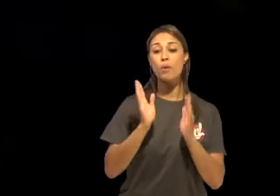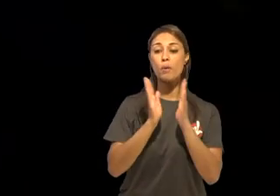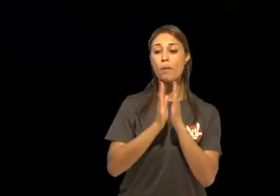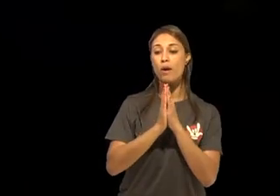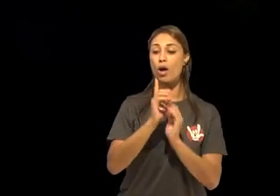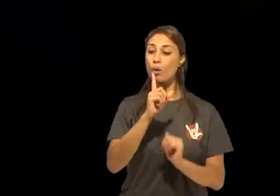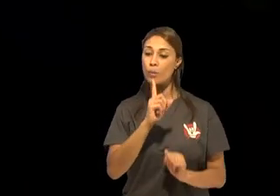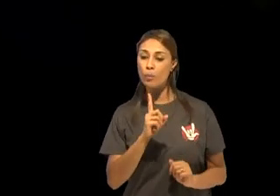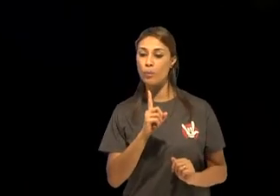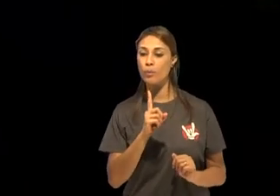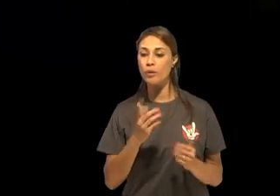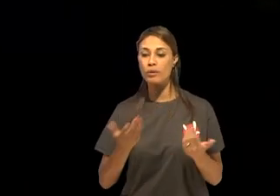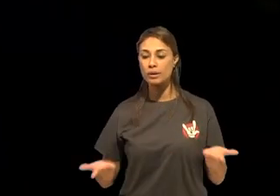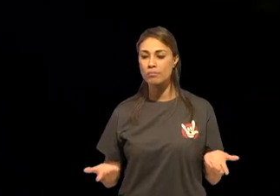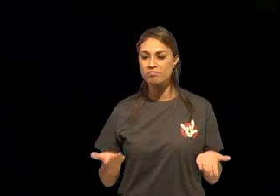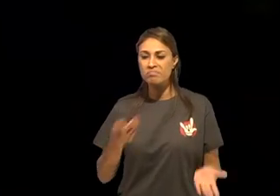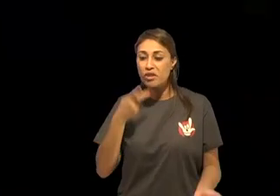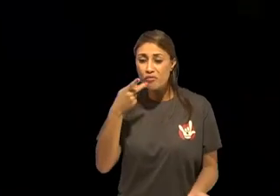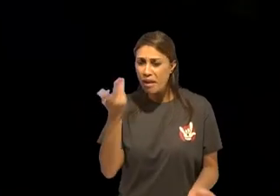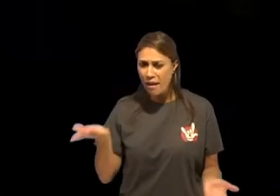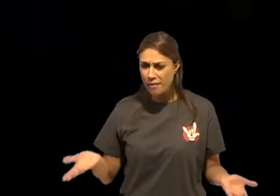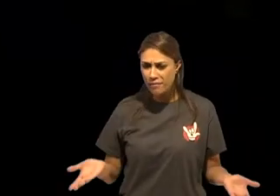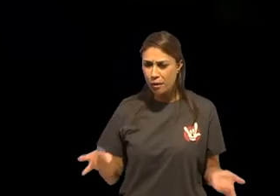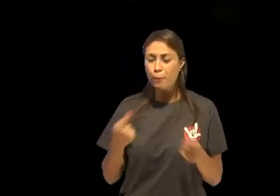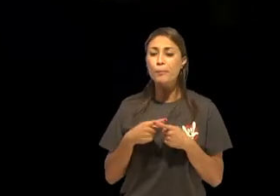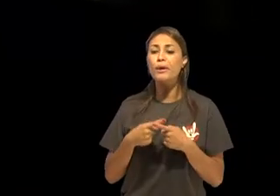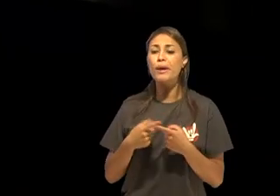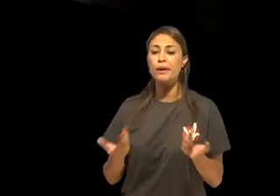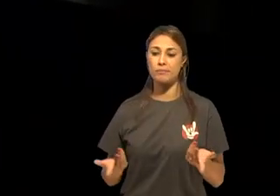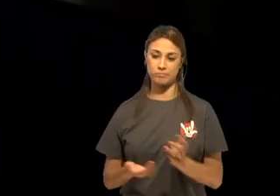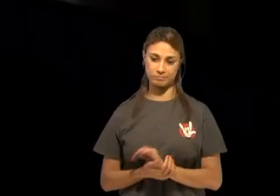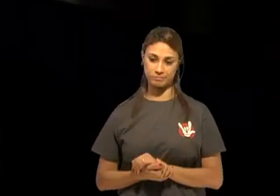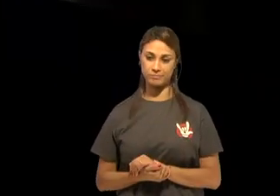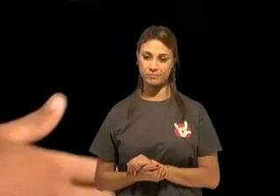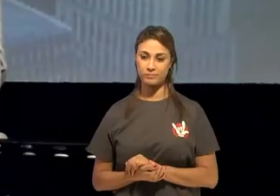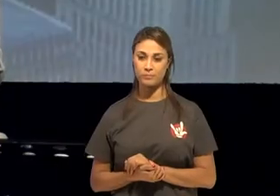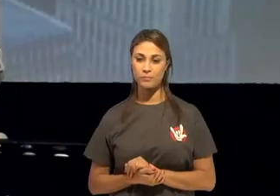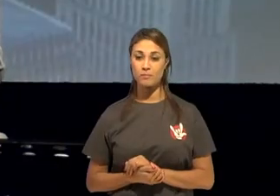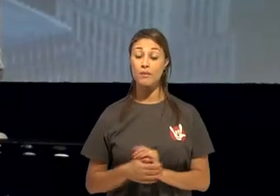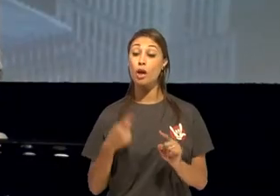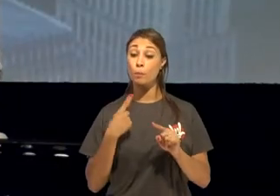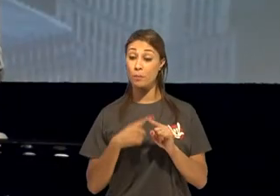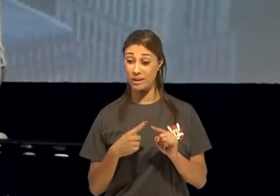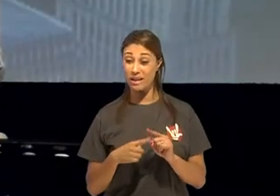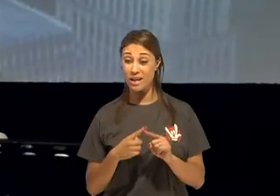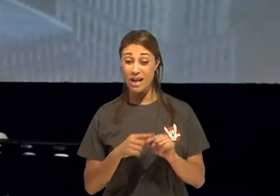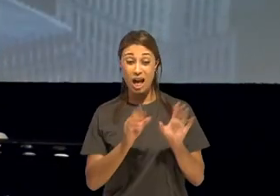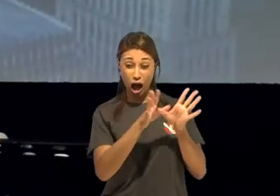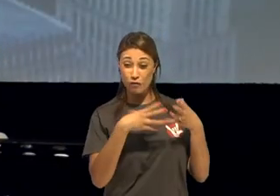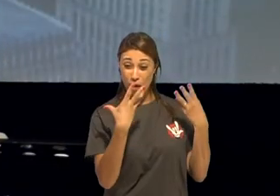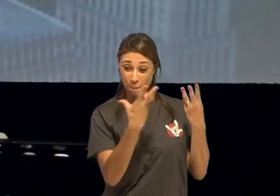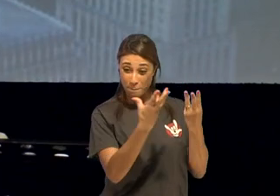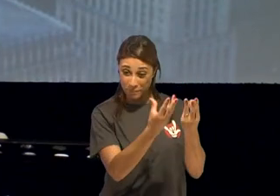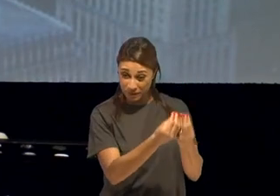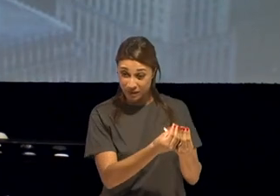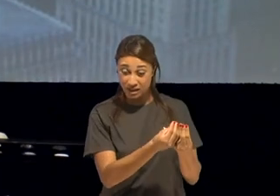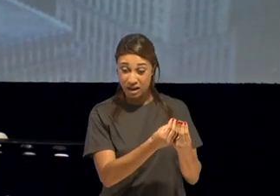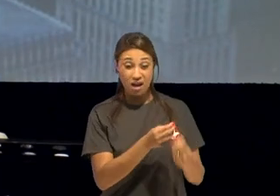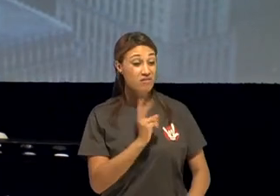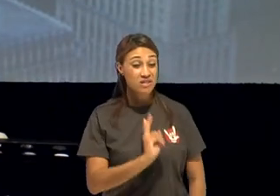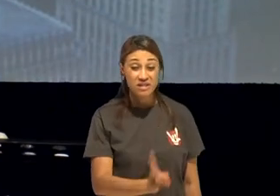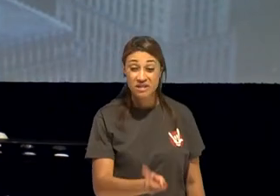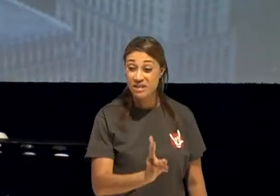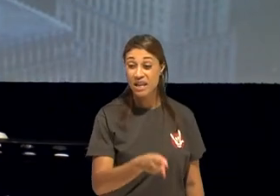falar a data de aniversário dele para mim, sabe por quê? Porque muitas vezes a família dele esqueceu a data